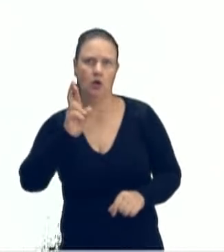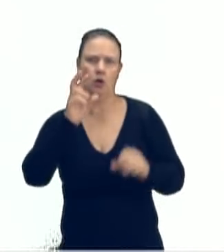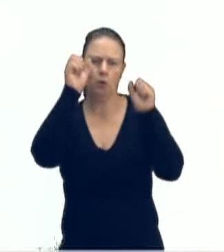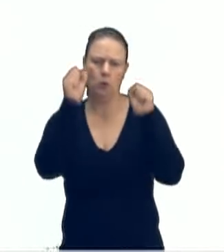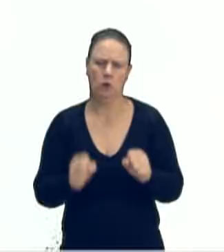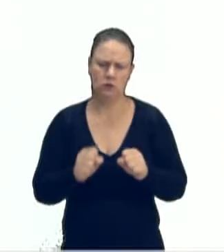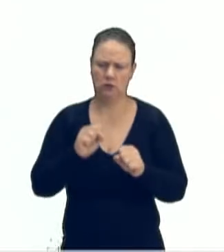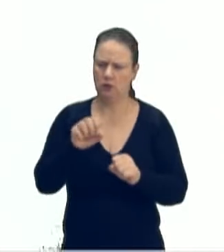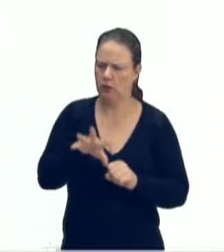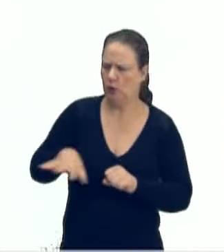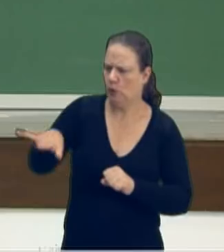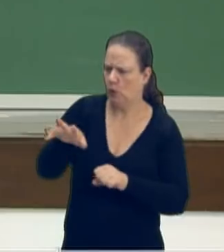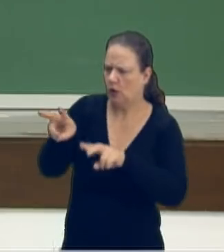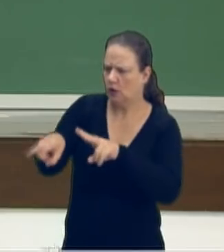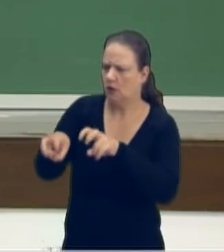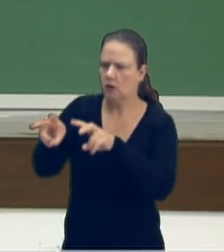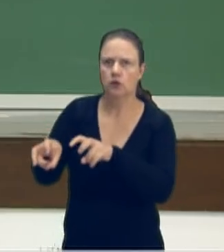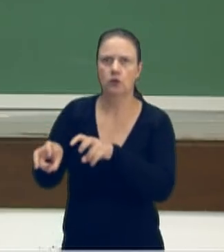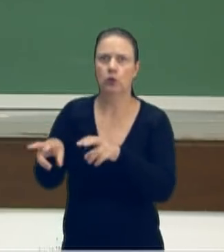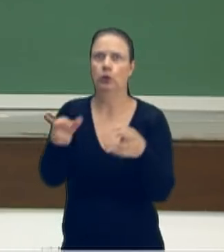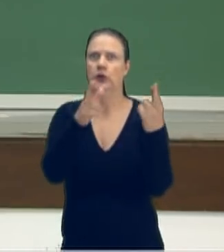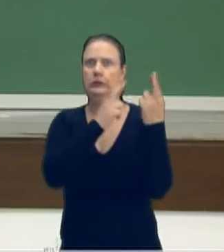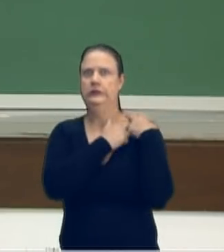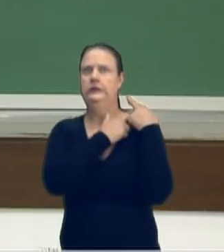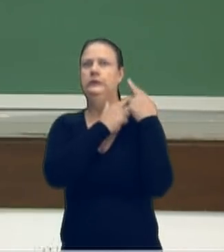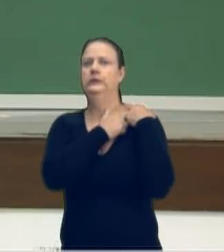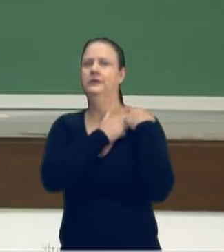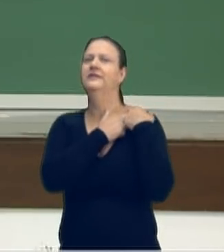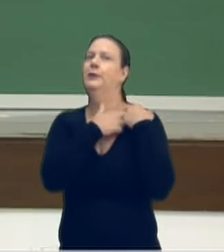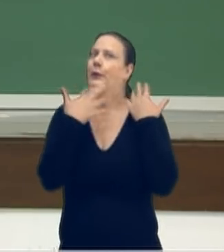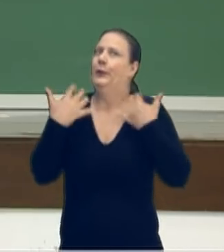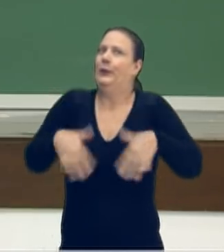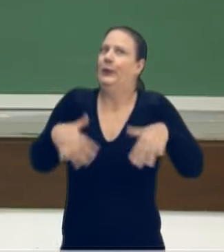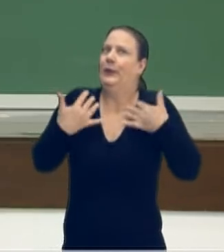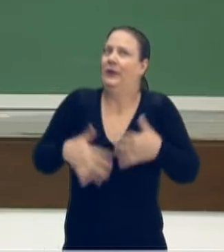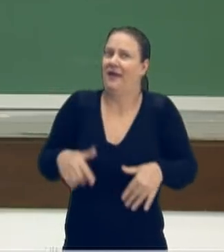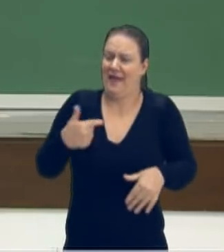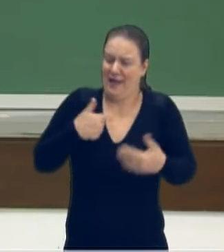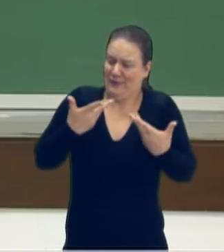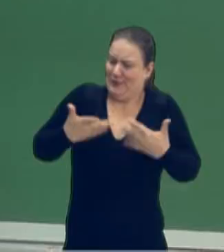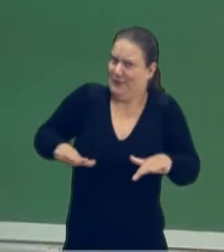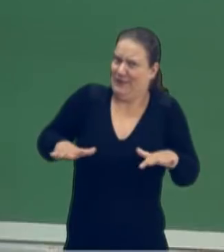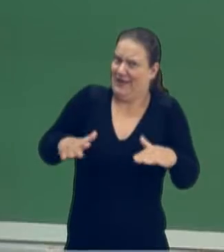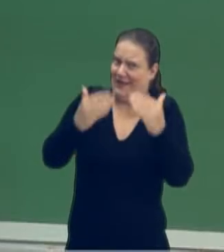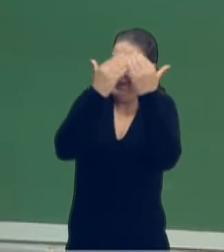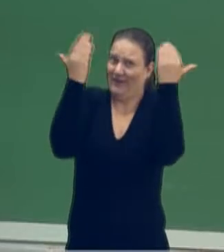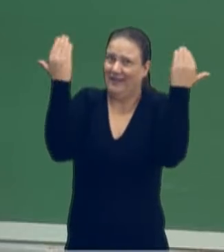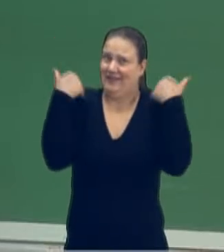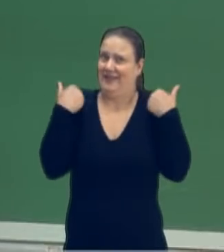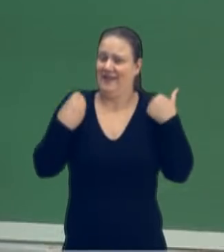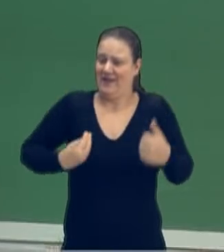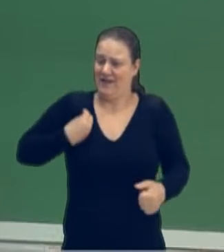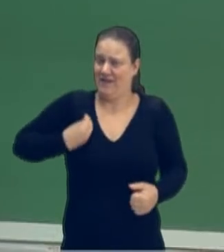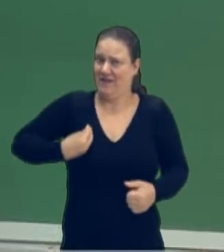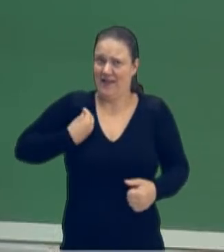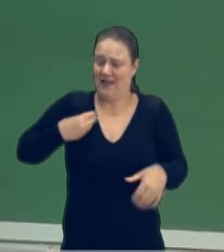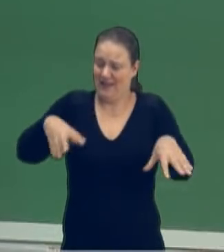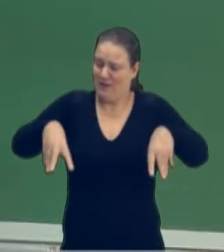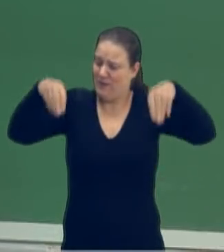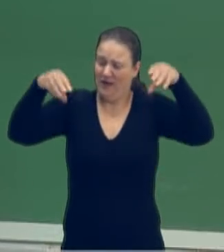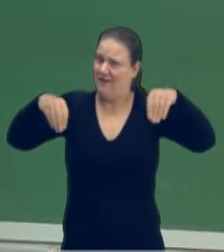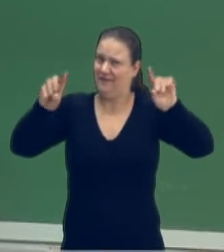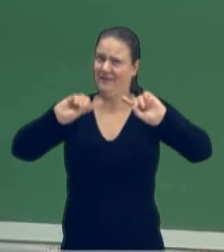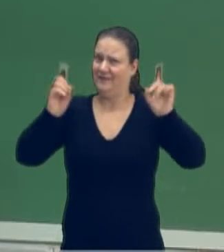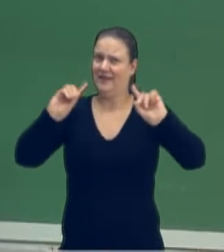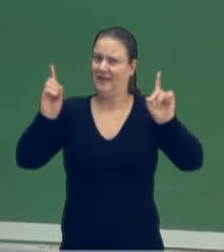tudo que acontecia no Egito Antigo. Oh, que responsa, hein? Deus o livre. Eu não queria ser faraó, não. Nem ter aquela vida regrada em palácio, não.